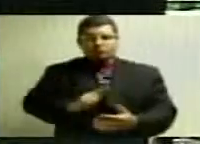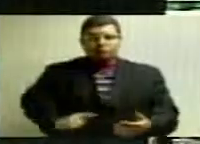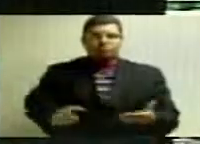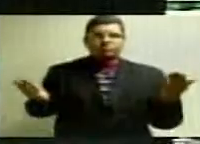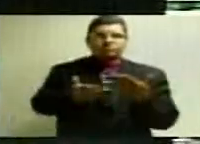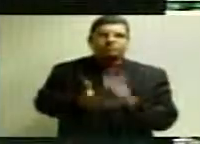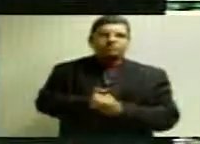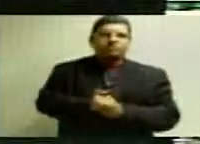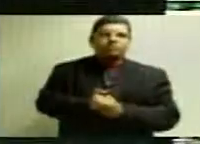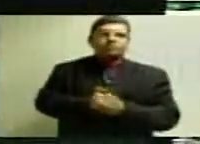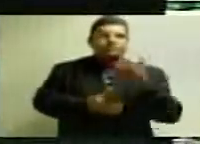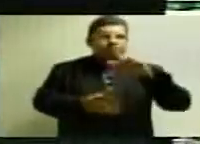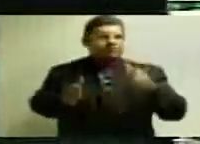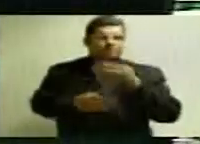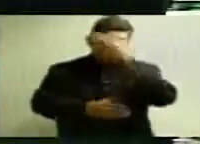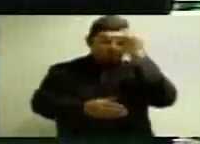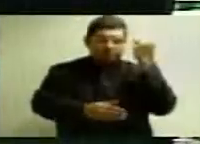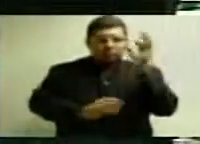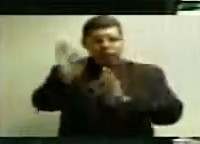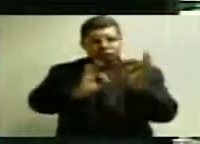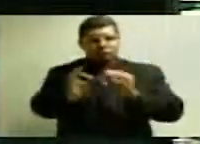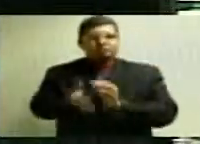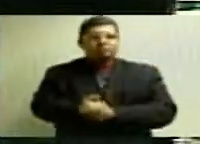Aziz de vez esquecer do projeto do